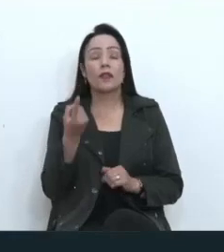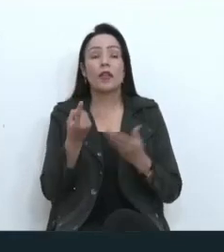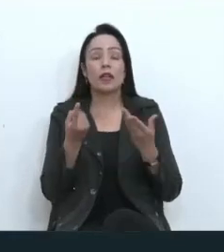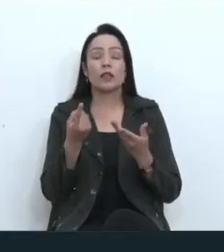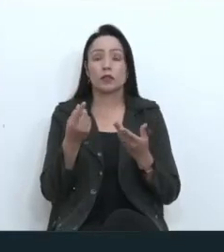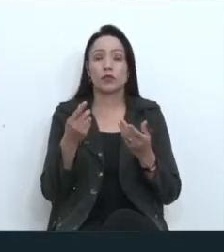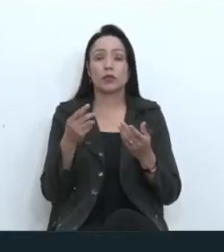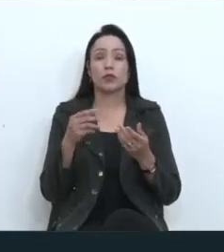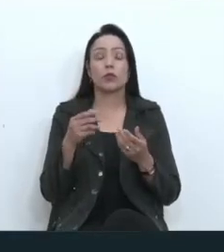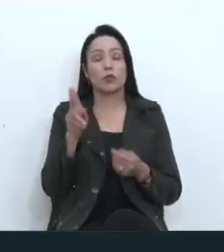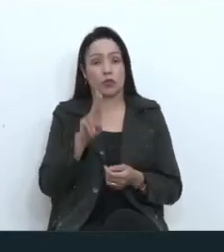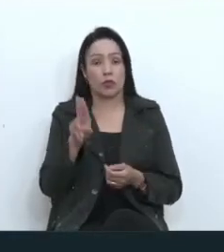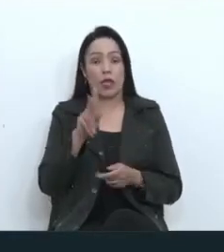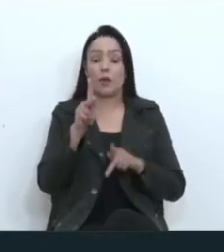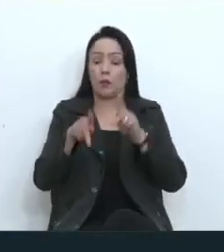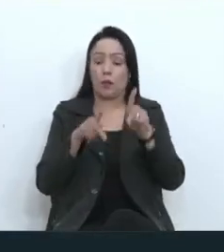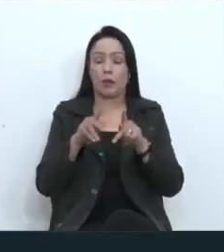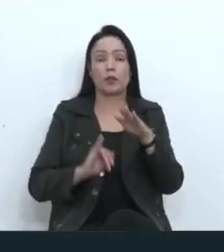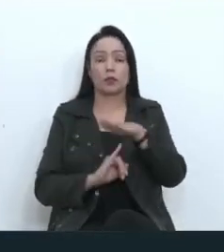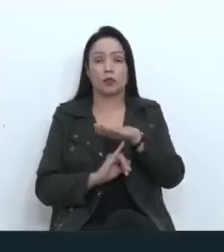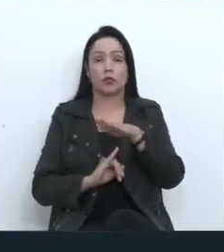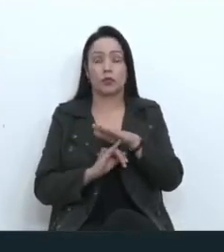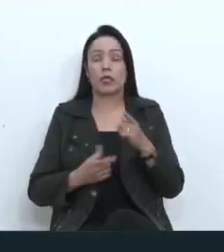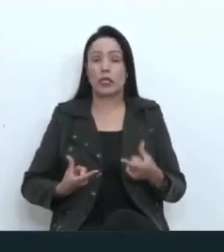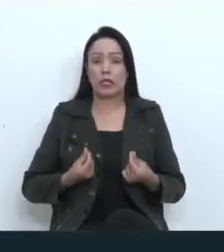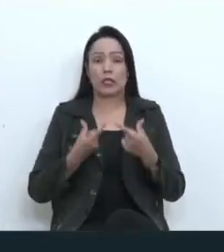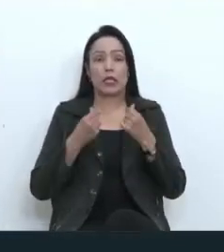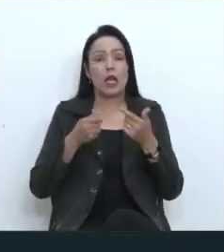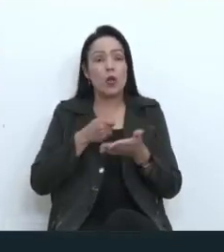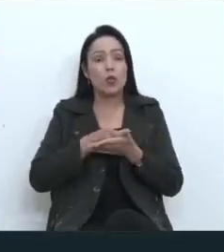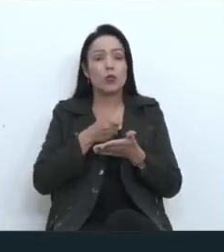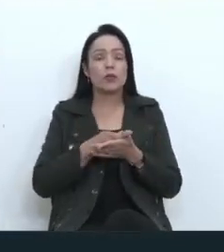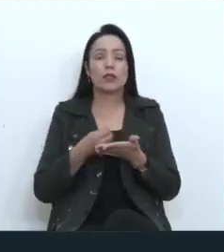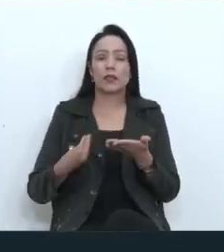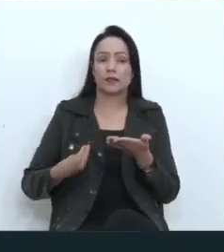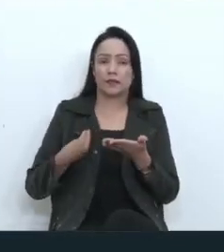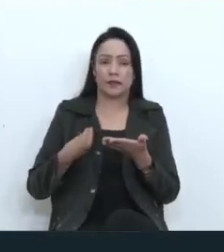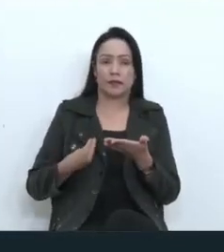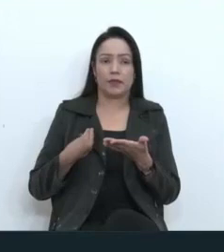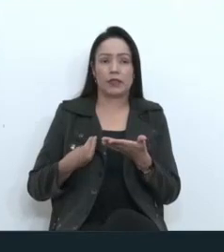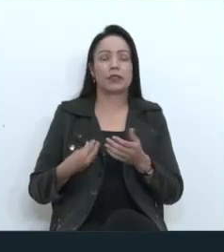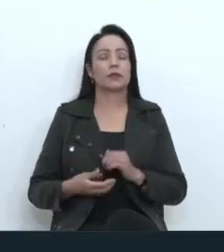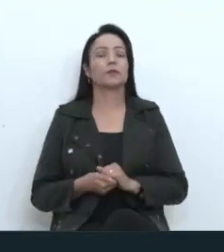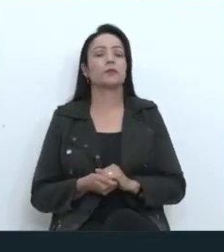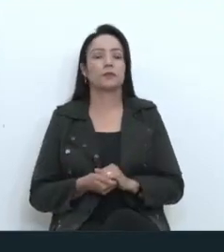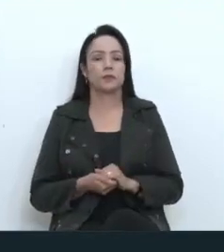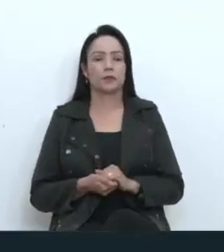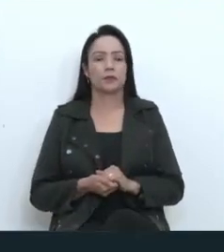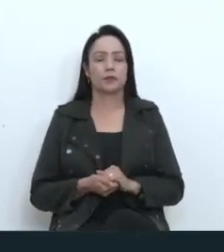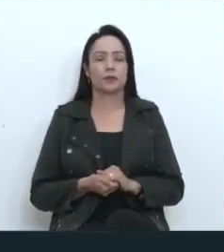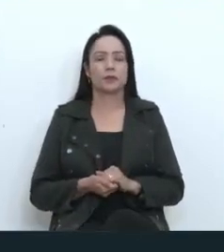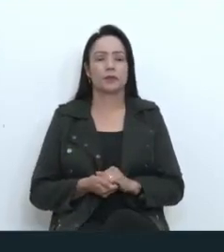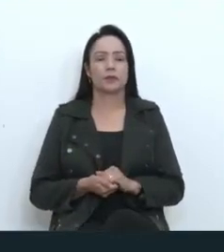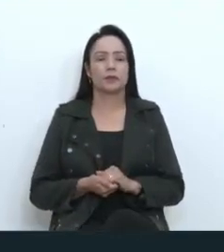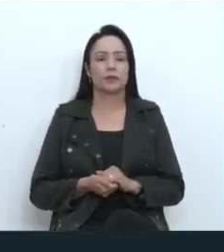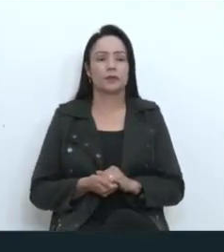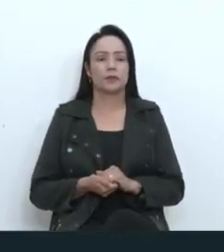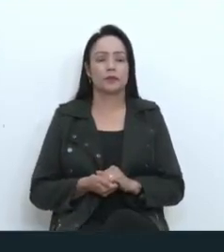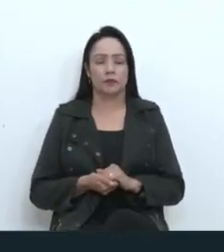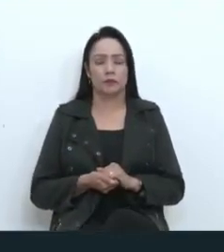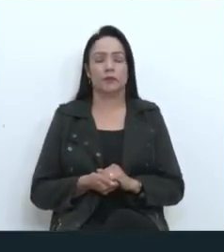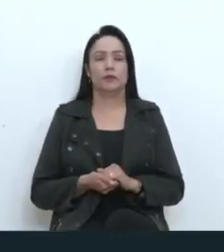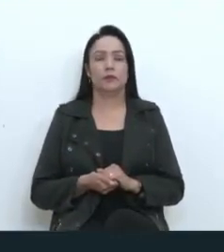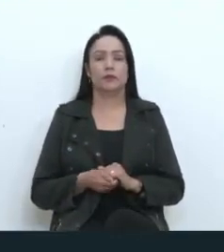do Instituto do Câncer luta pela vida autor Dr Laércio sandes consulta